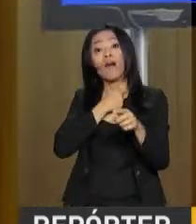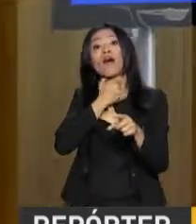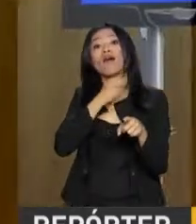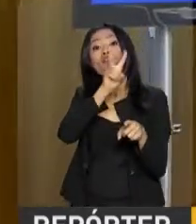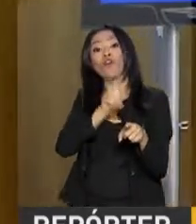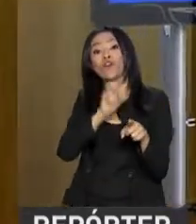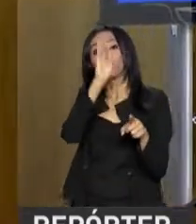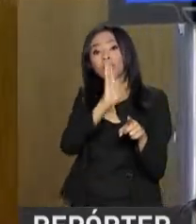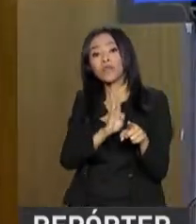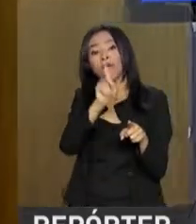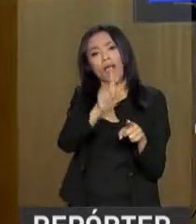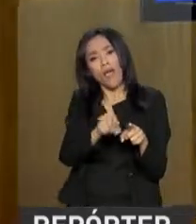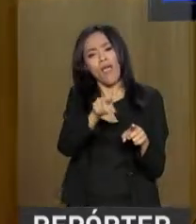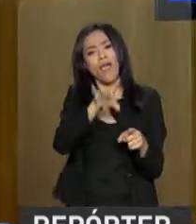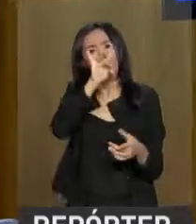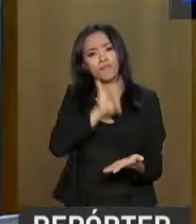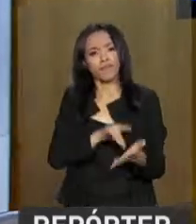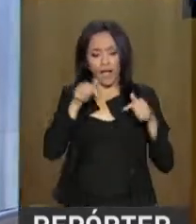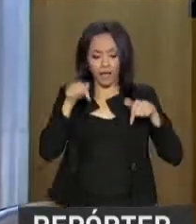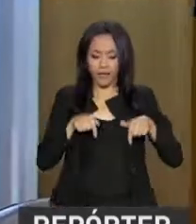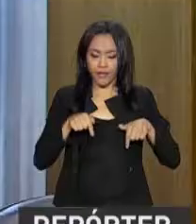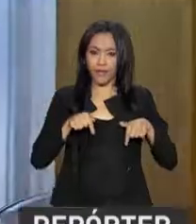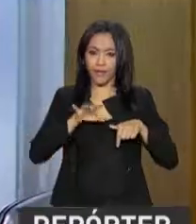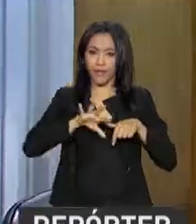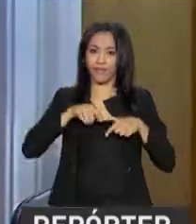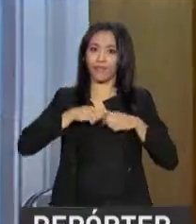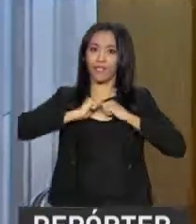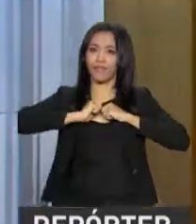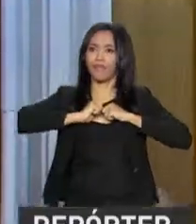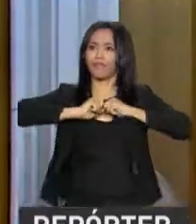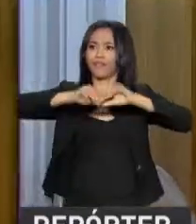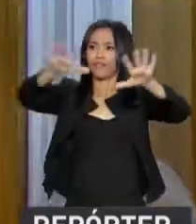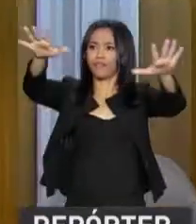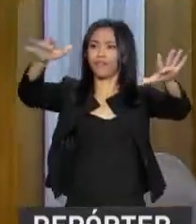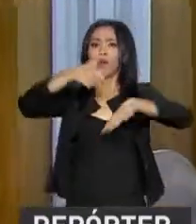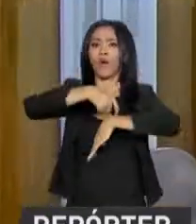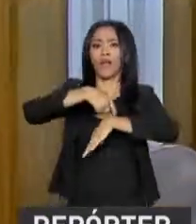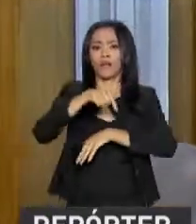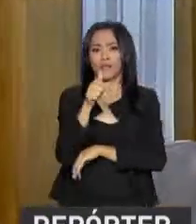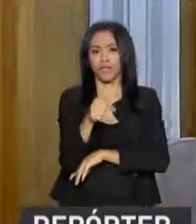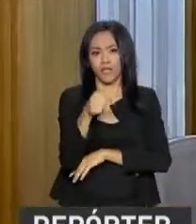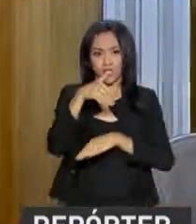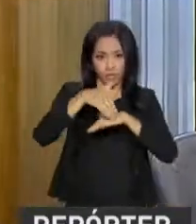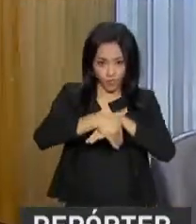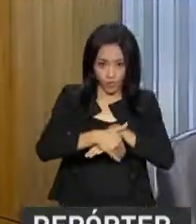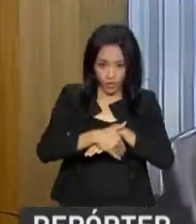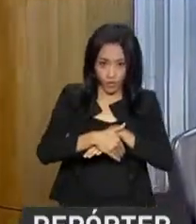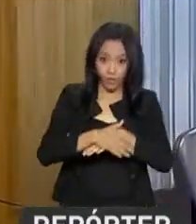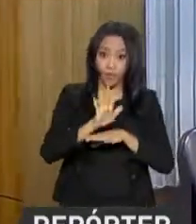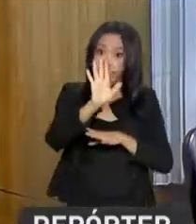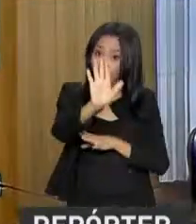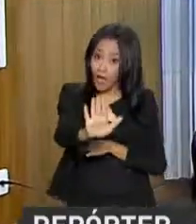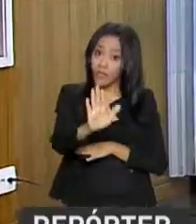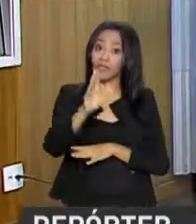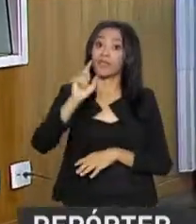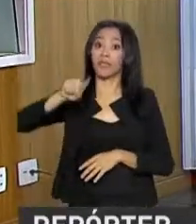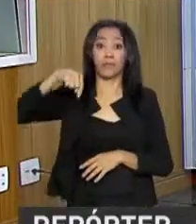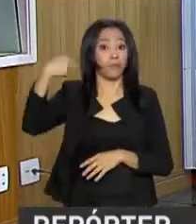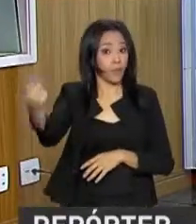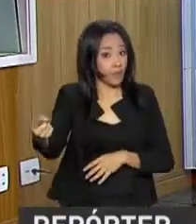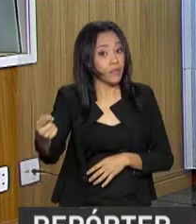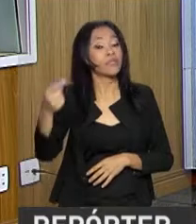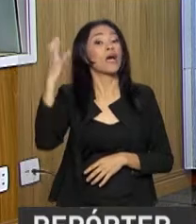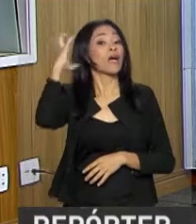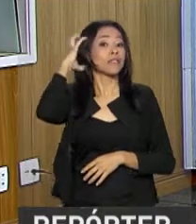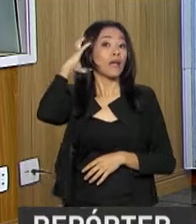sendo transmitidos ao vivo deste estúdio em Brasília a partir das 7 horas da noite. Mas a partir de agora, as